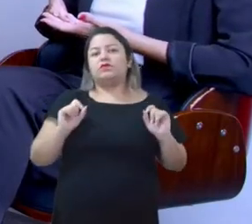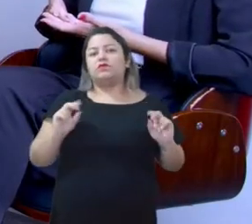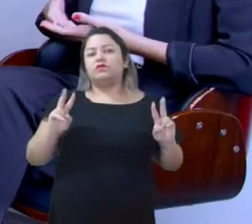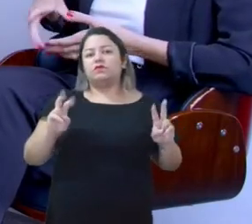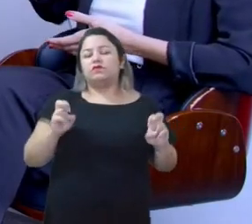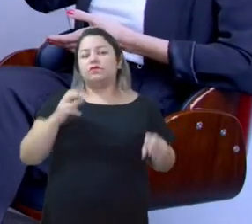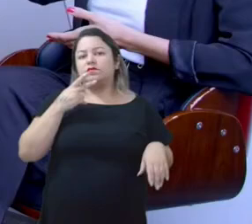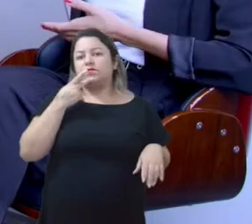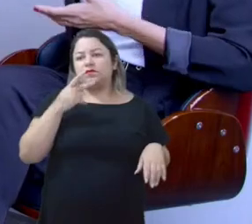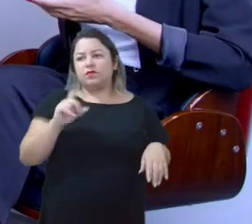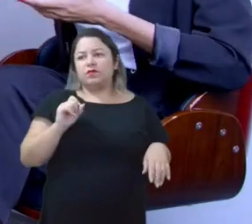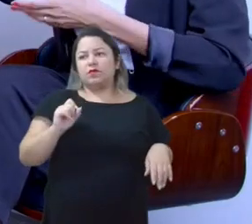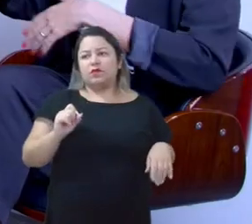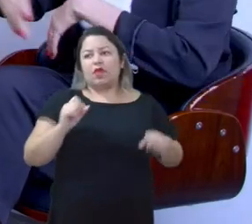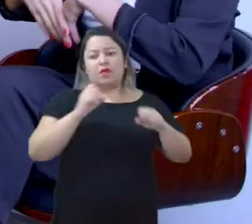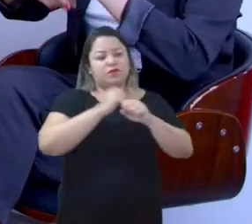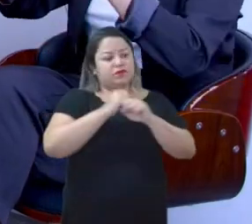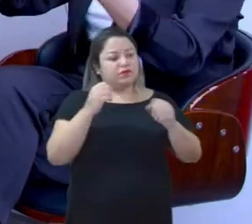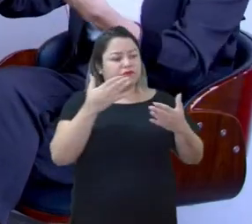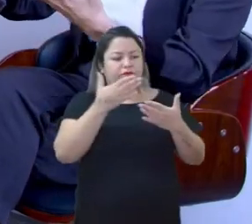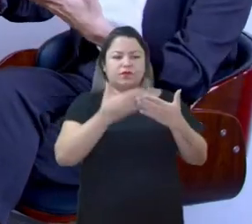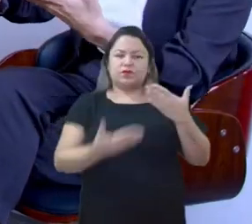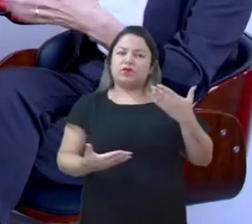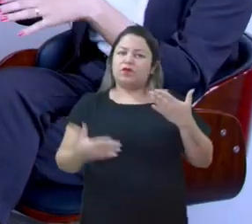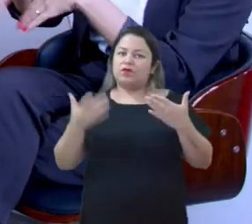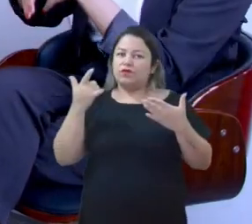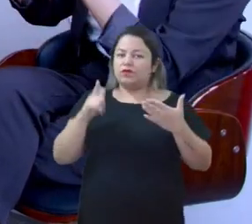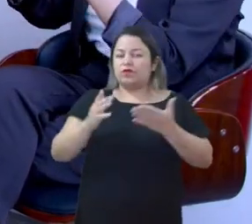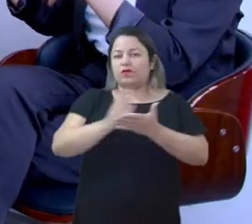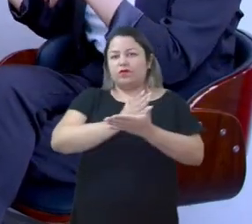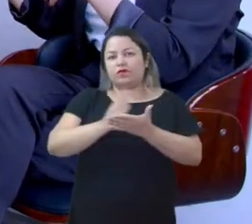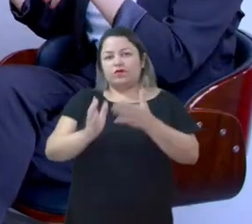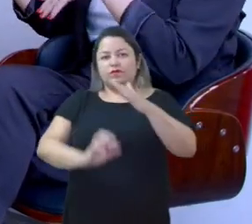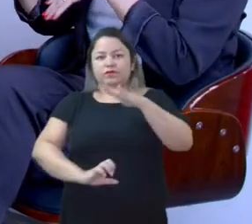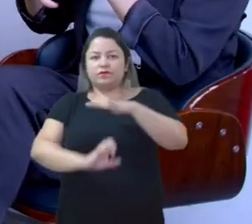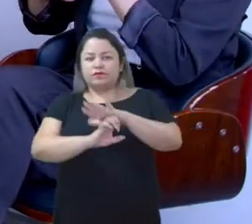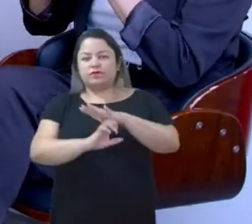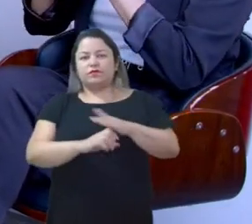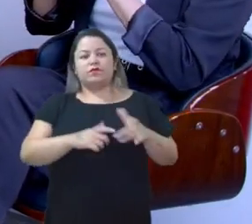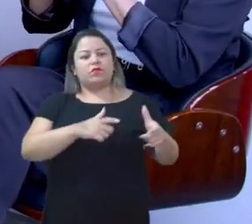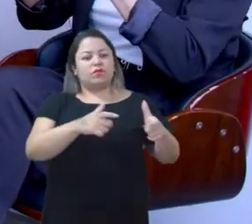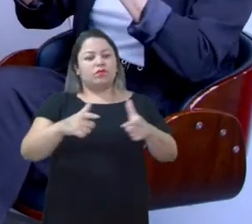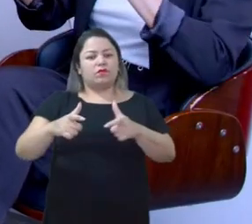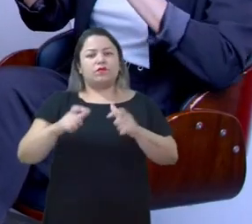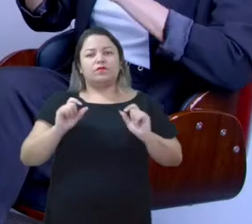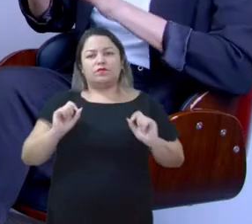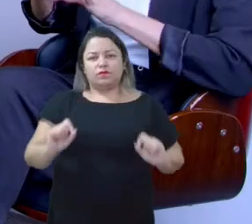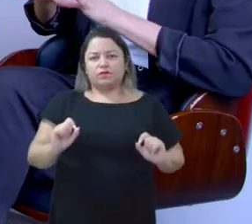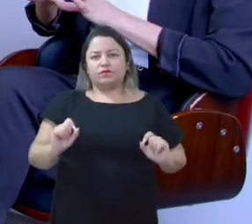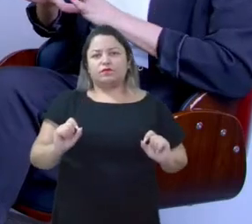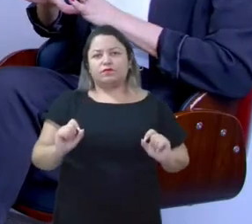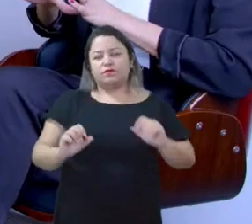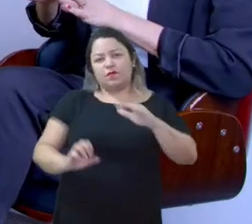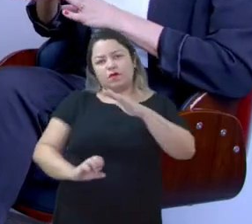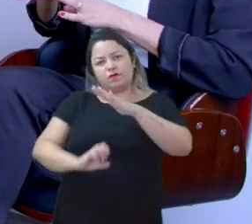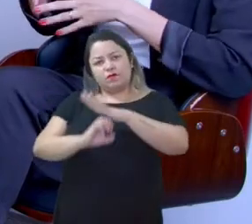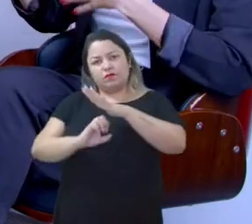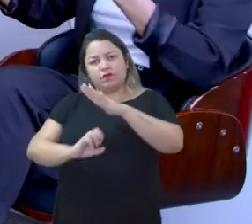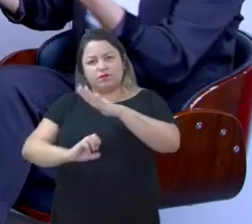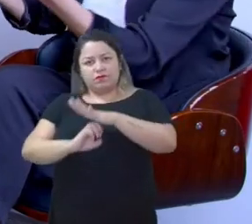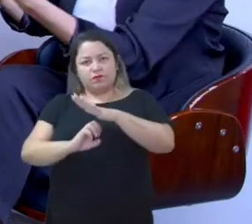sobre a possível perda de alguns empresários, de alguns setores, que o setor do